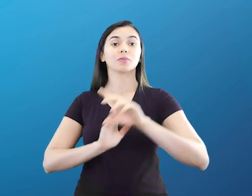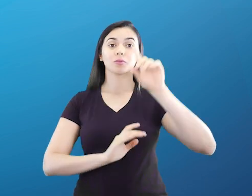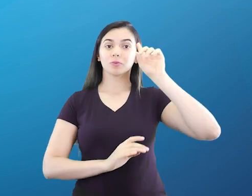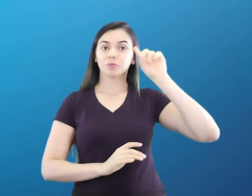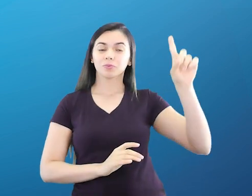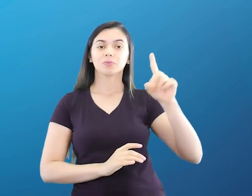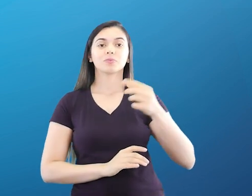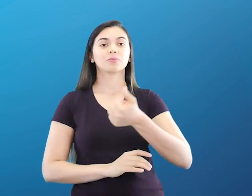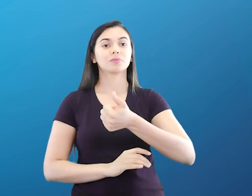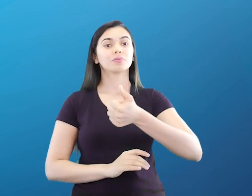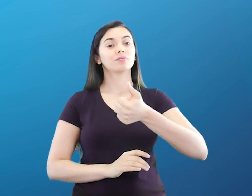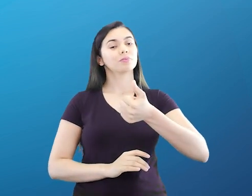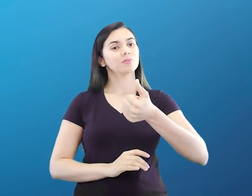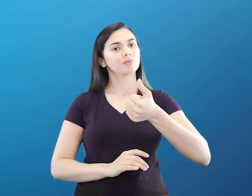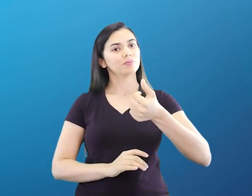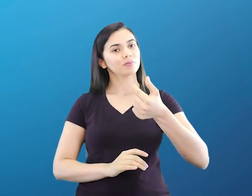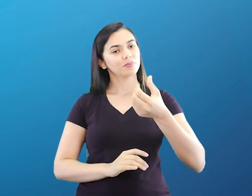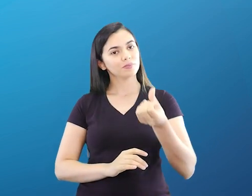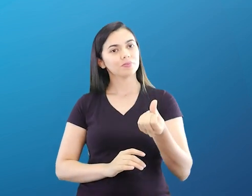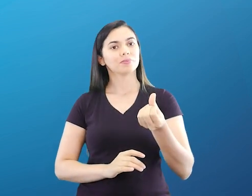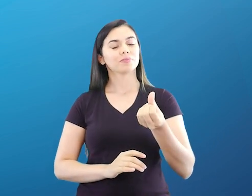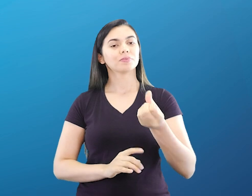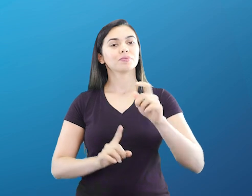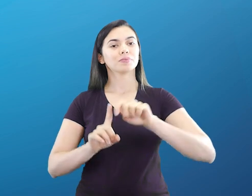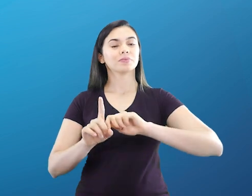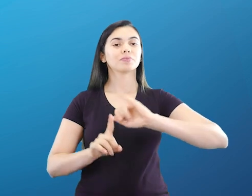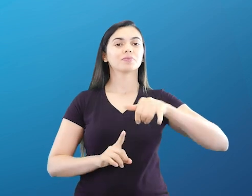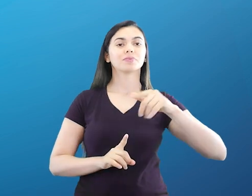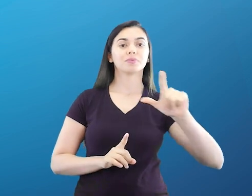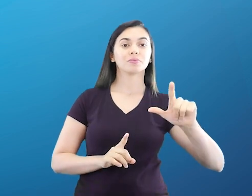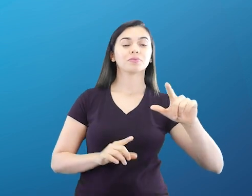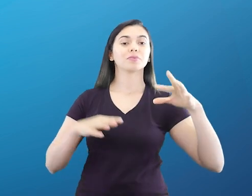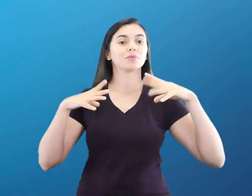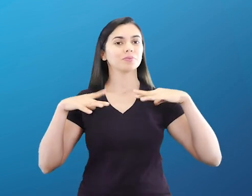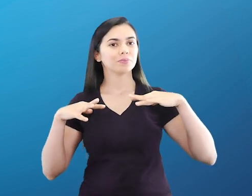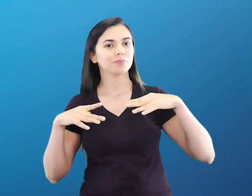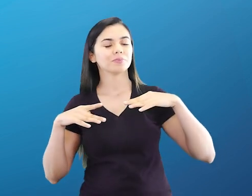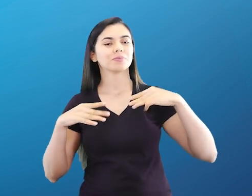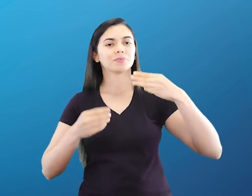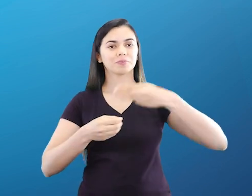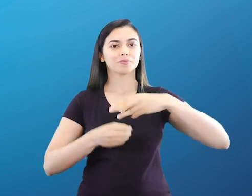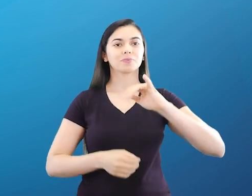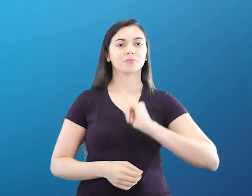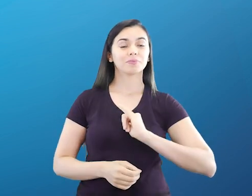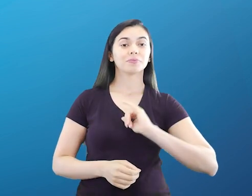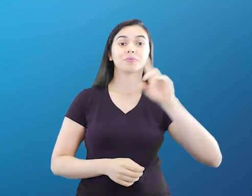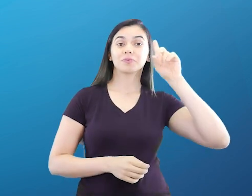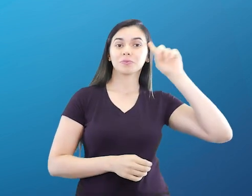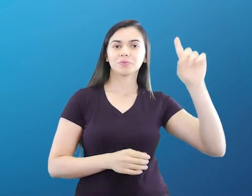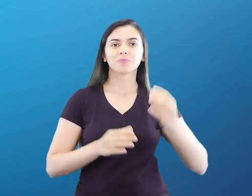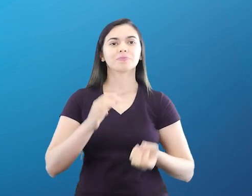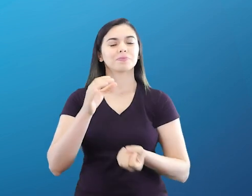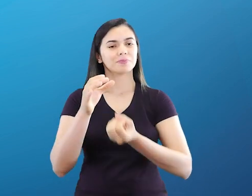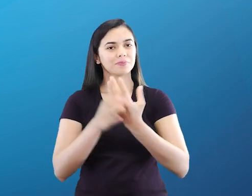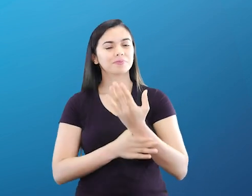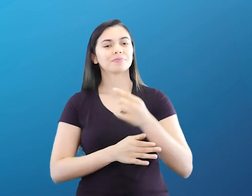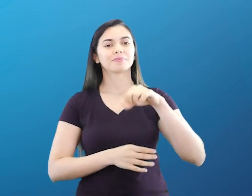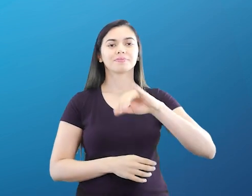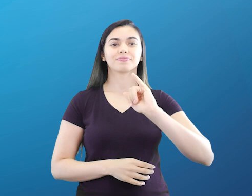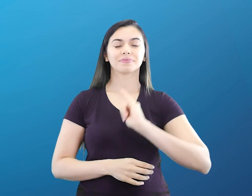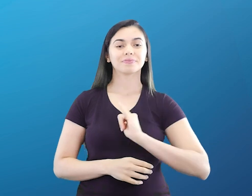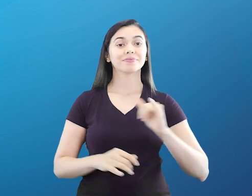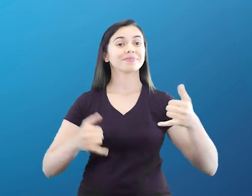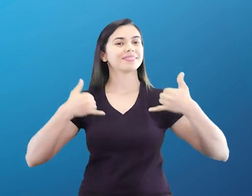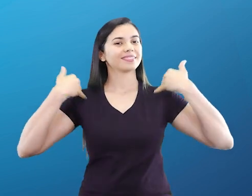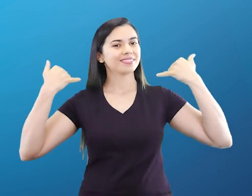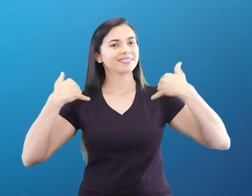o dia 16 de julho como sendo um feriado municipal, que é o dia de fundação da nossa cidade,